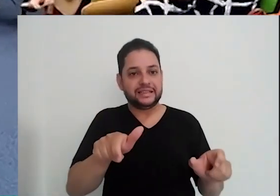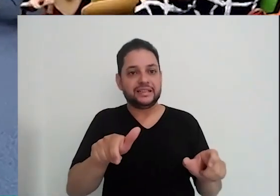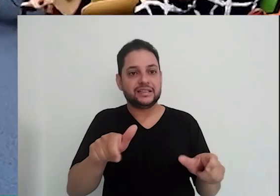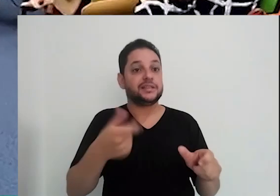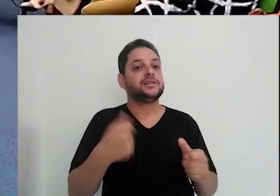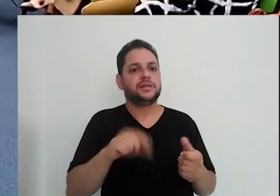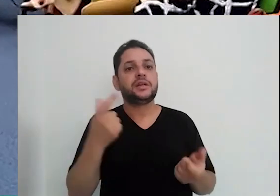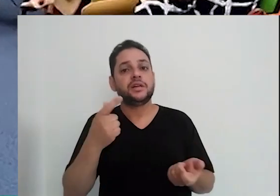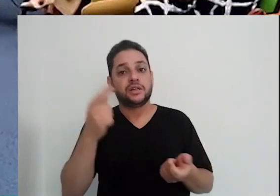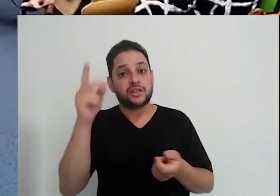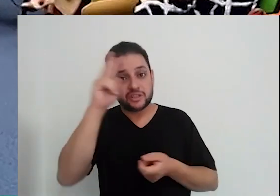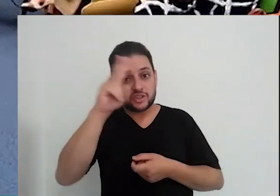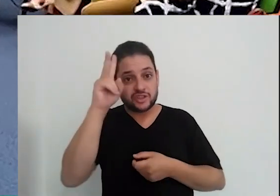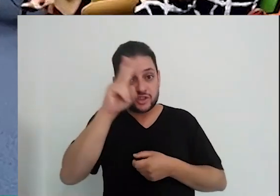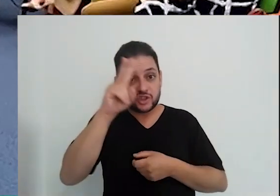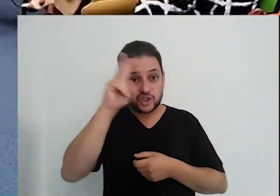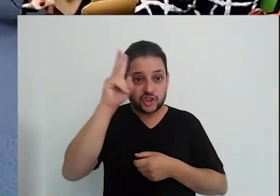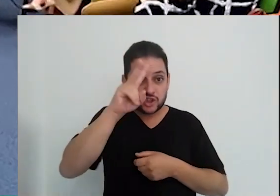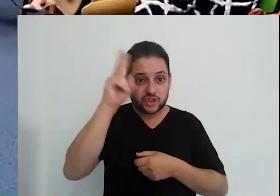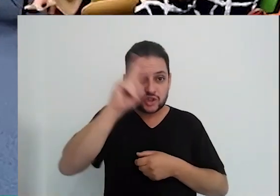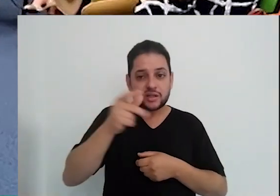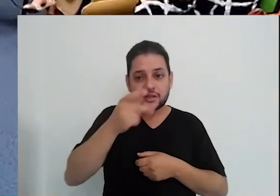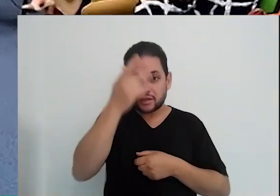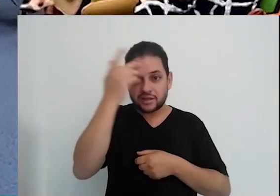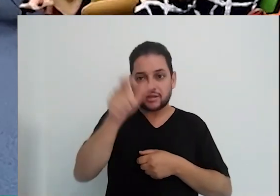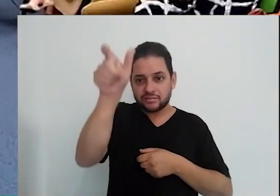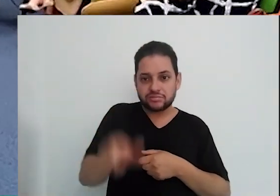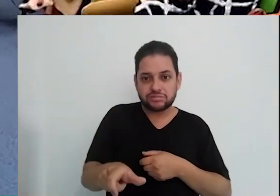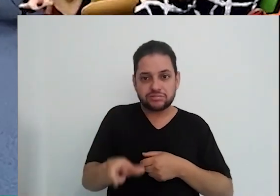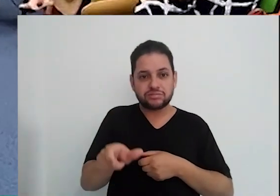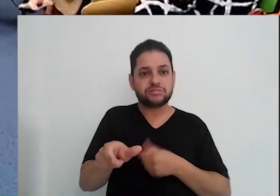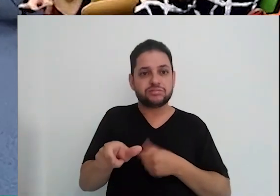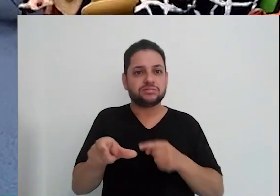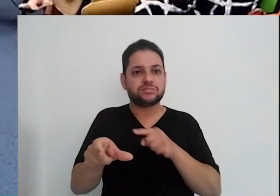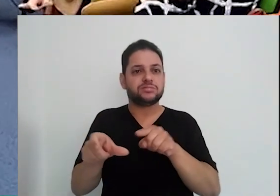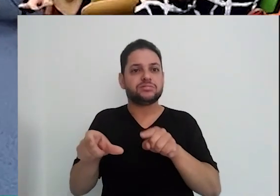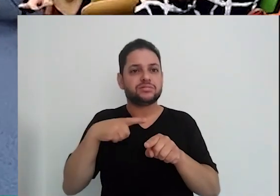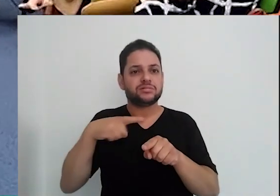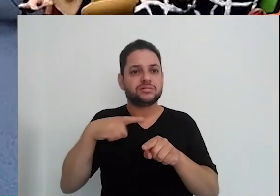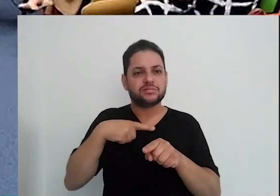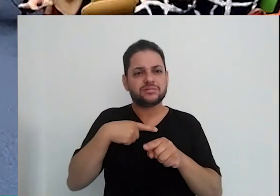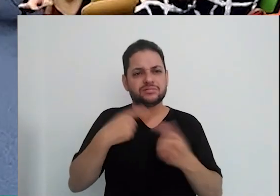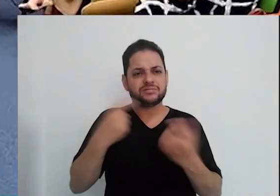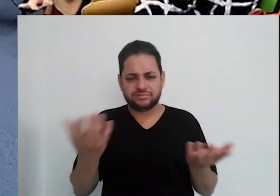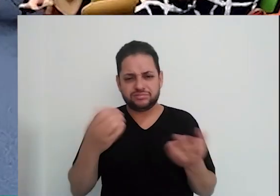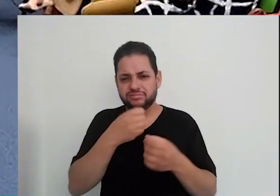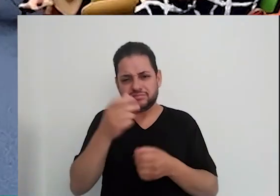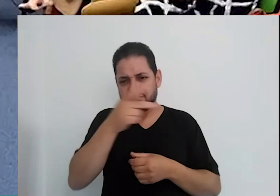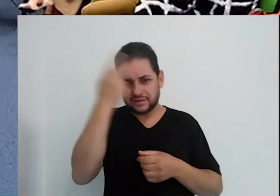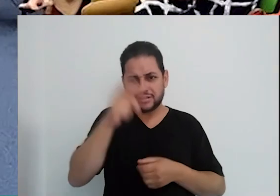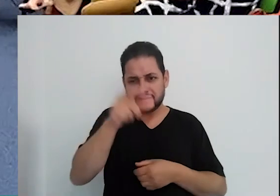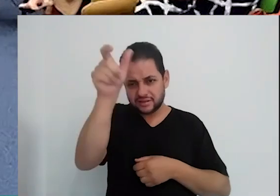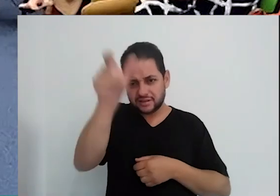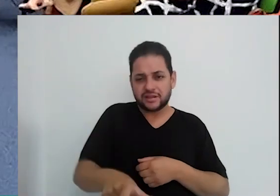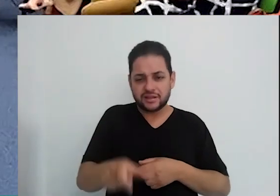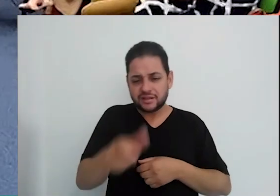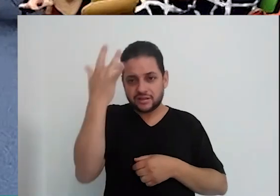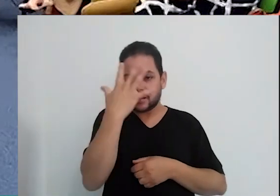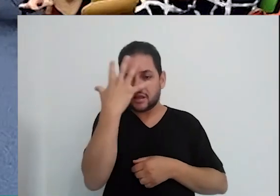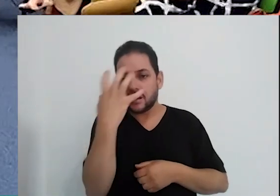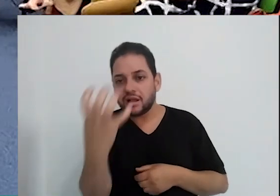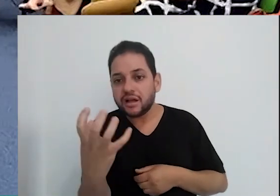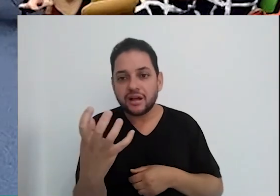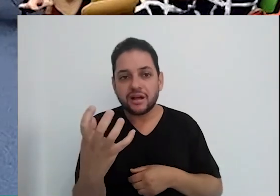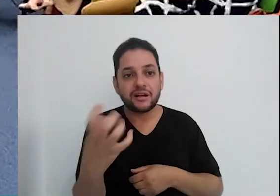tenham sabe um personagem que seja o que os americos que os americanos chamam de compelling que seja assim que pega as pessoas eh uma